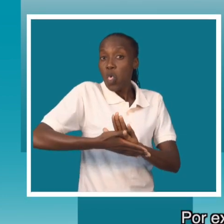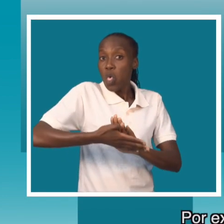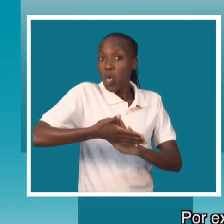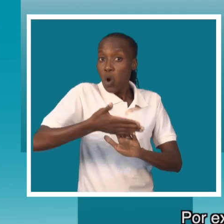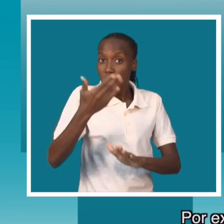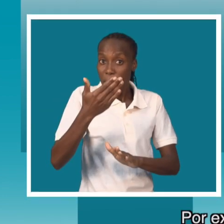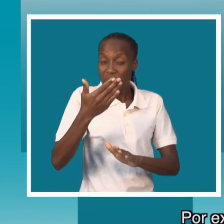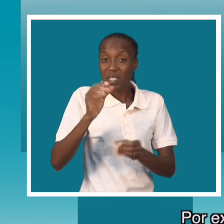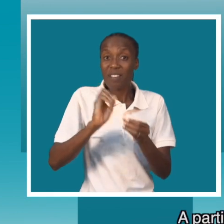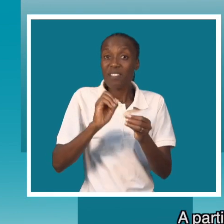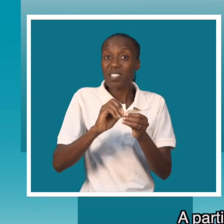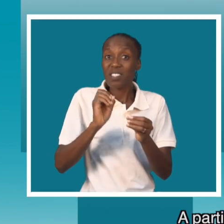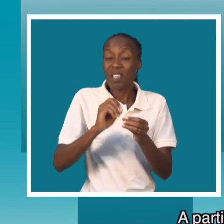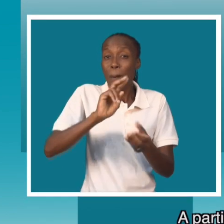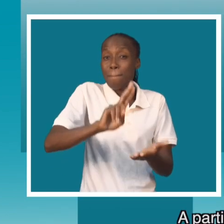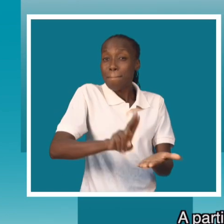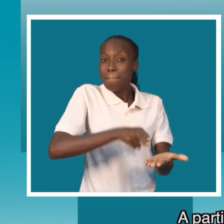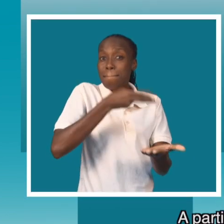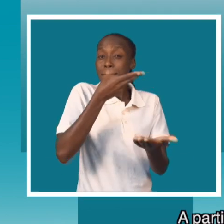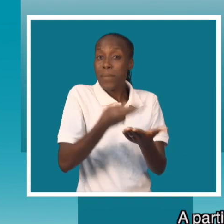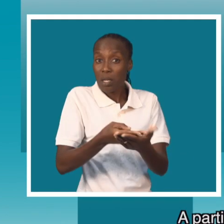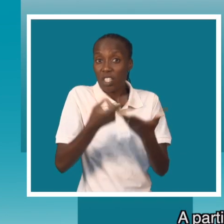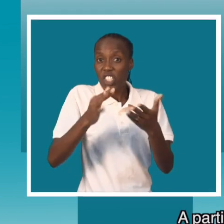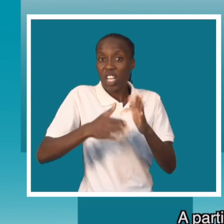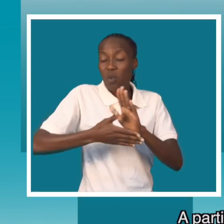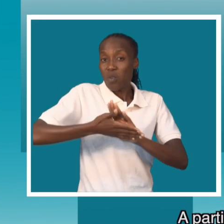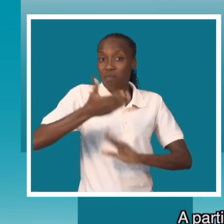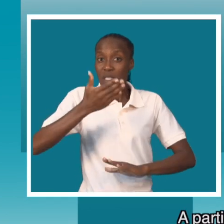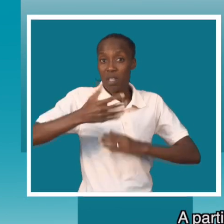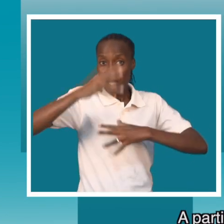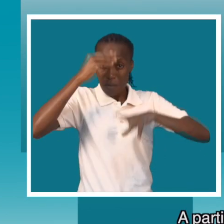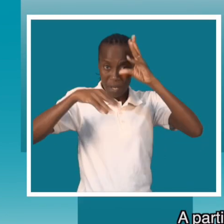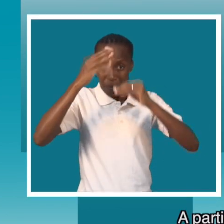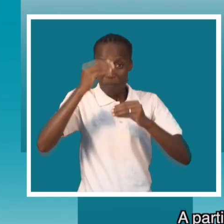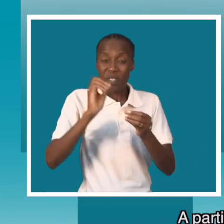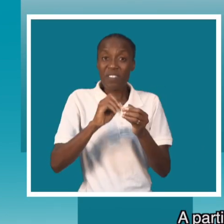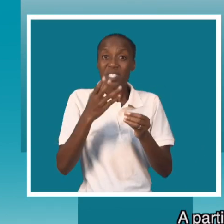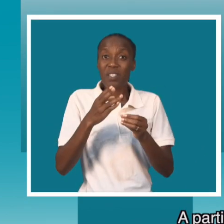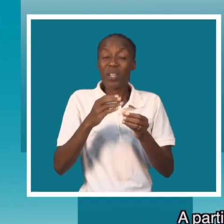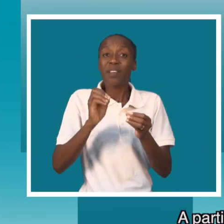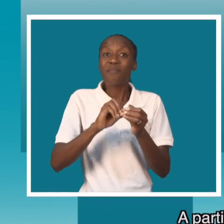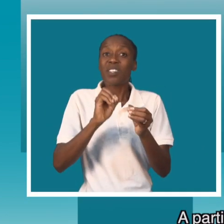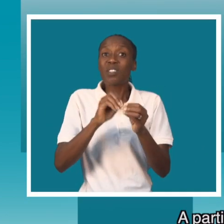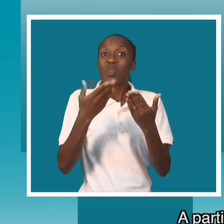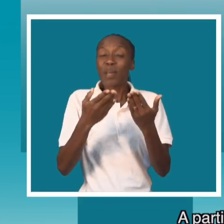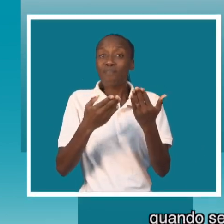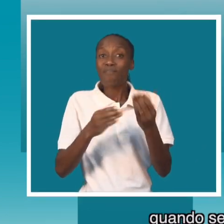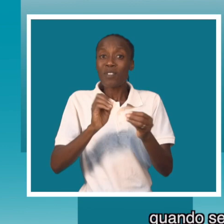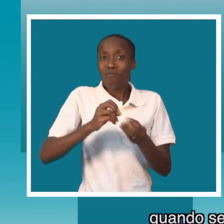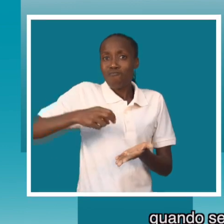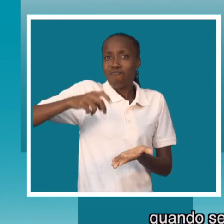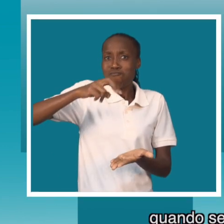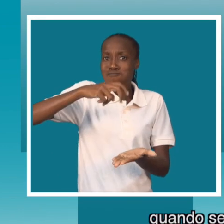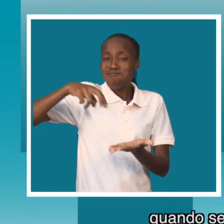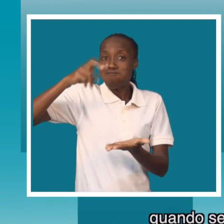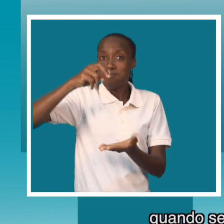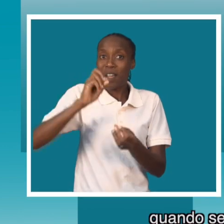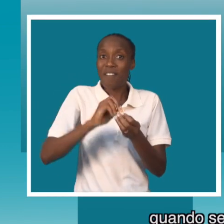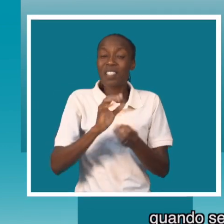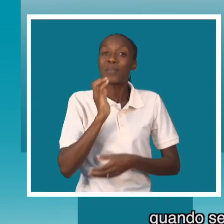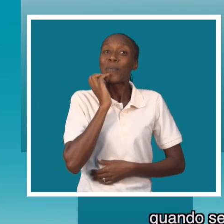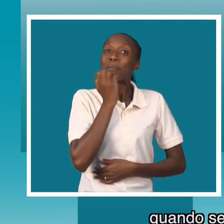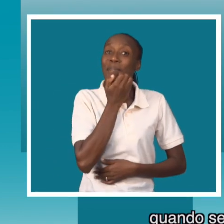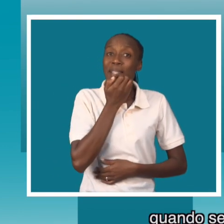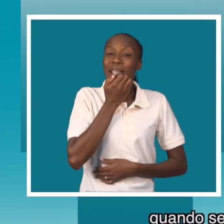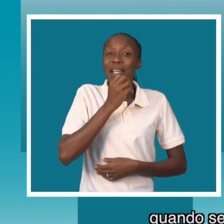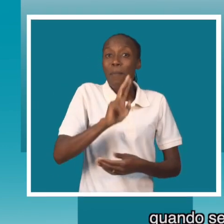tropeçou e caiu. A partir do momento em que já aprendeu que tropeçar pode cair, quando nós descemos as escadas,